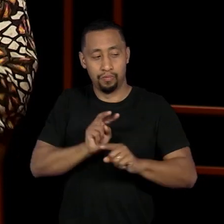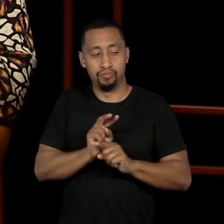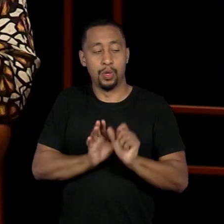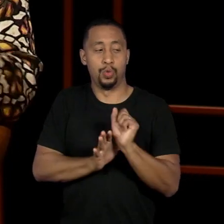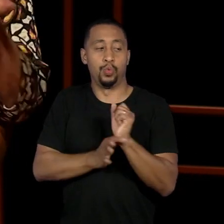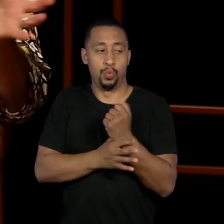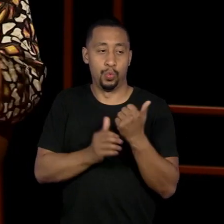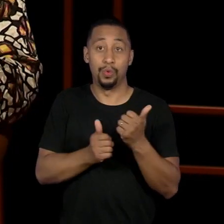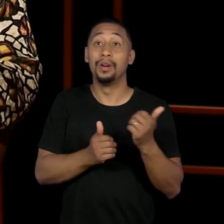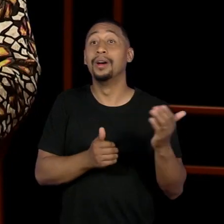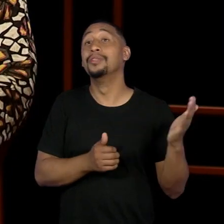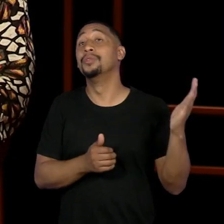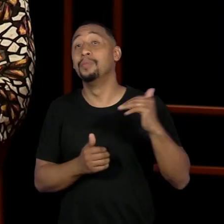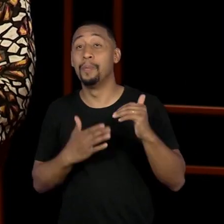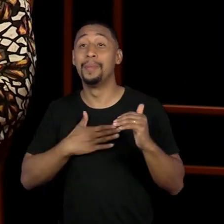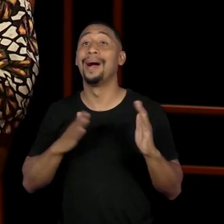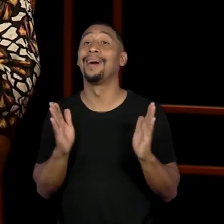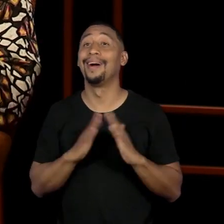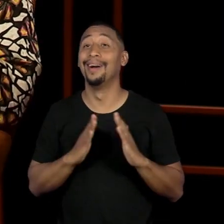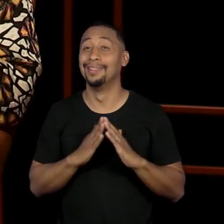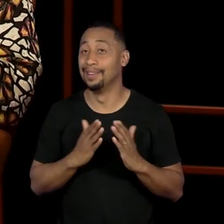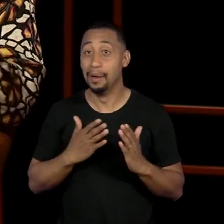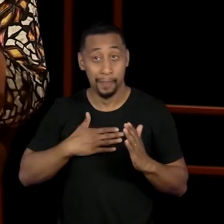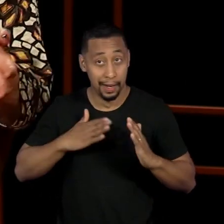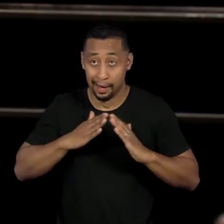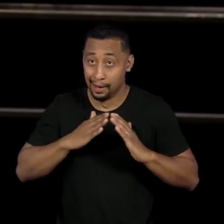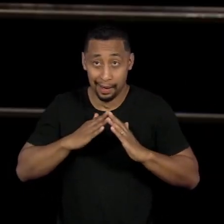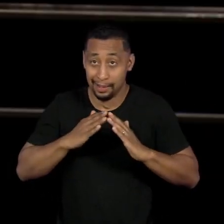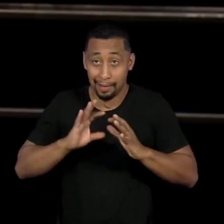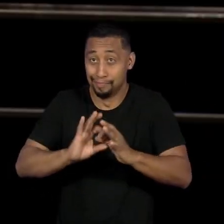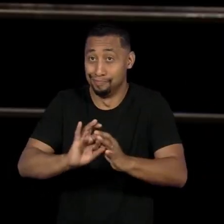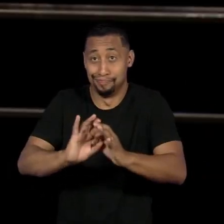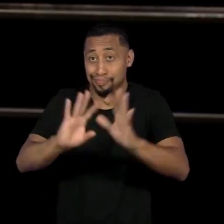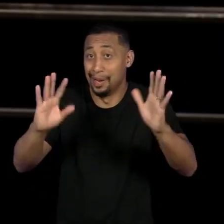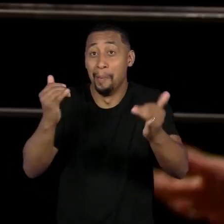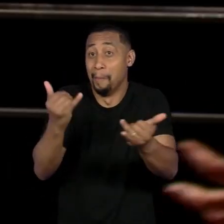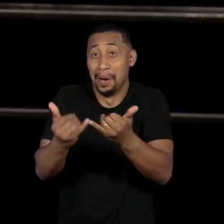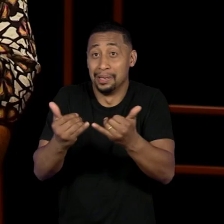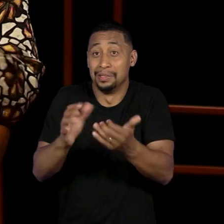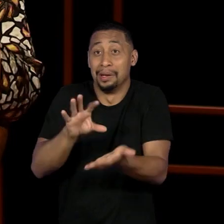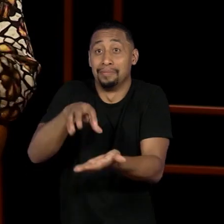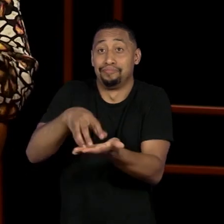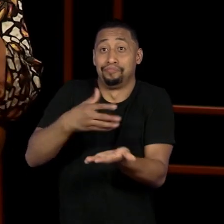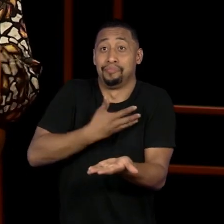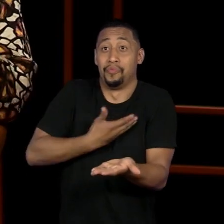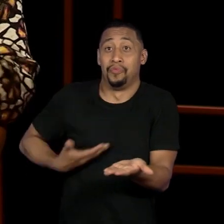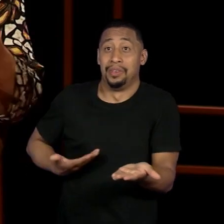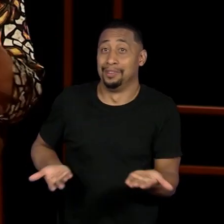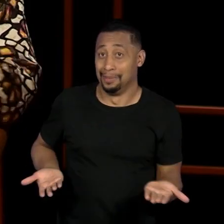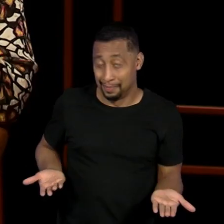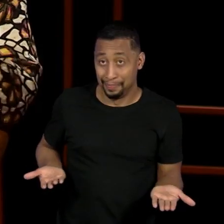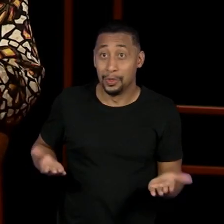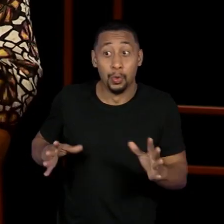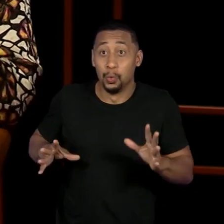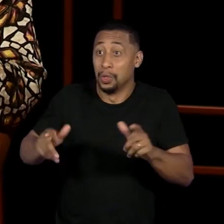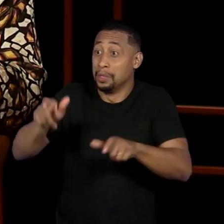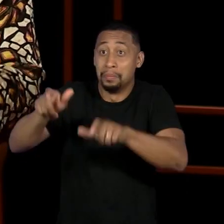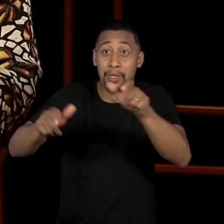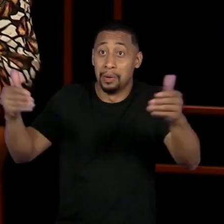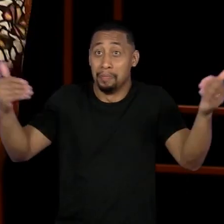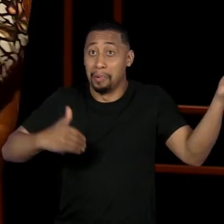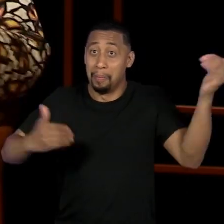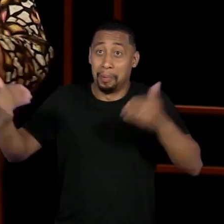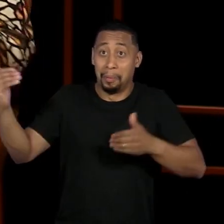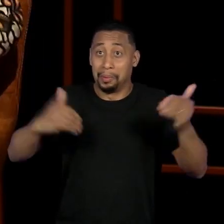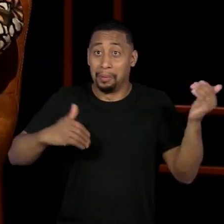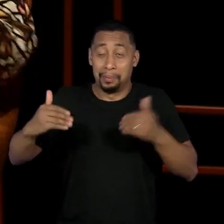casa, naquela altura, era uma república de músicos. Era o centro de tudo que se passava em Lisboa, era ali, na